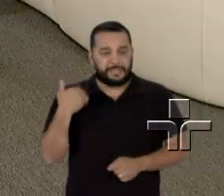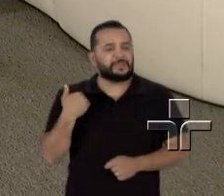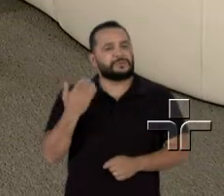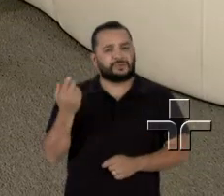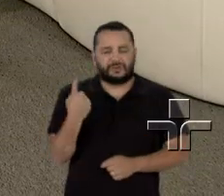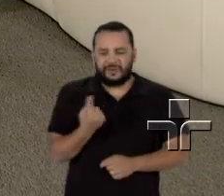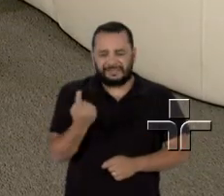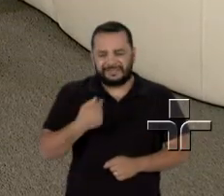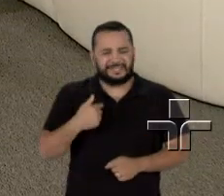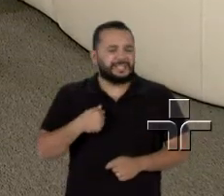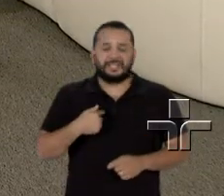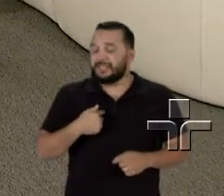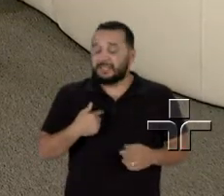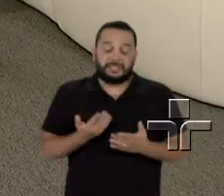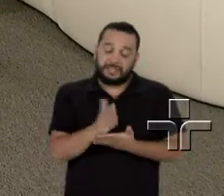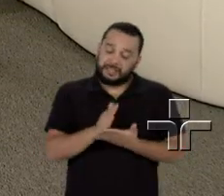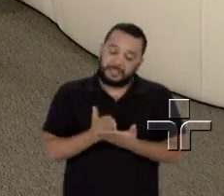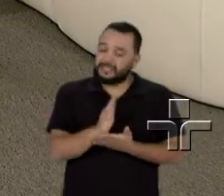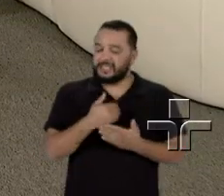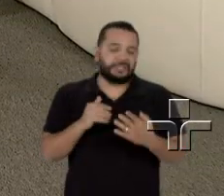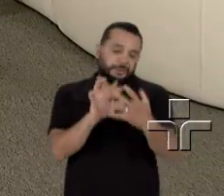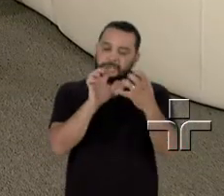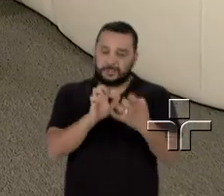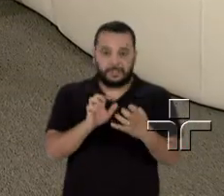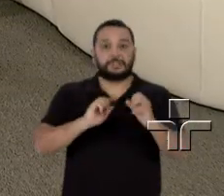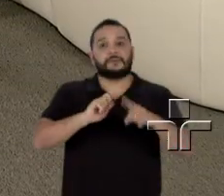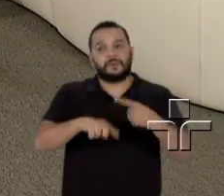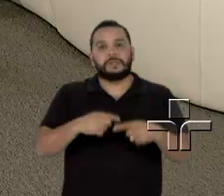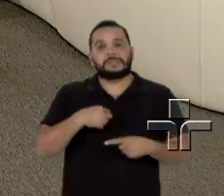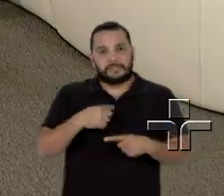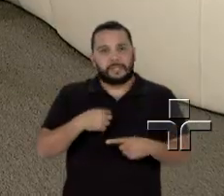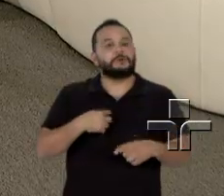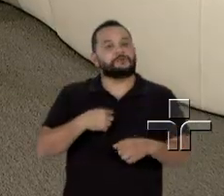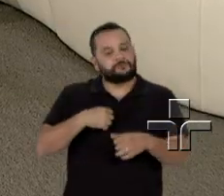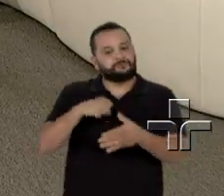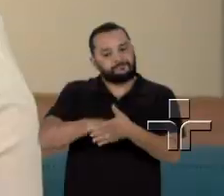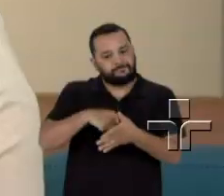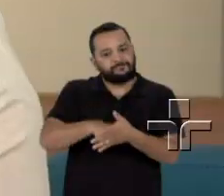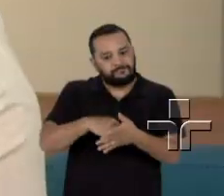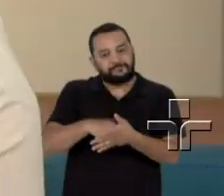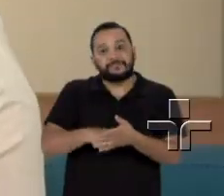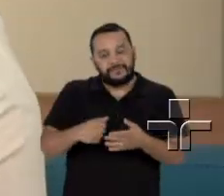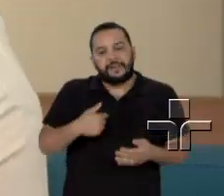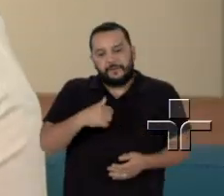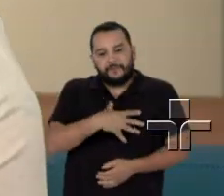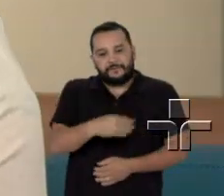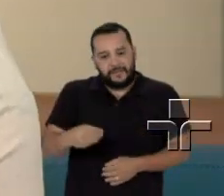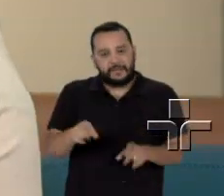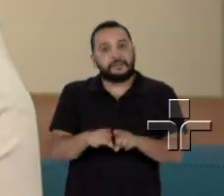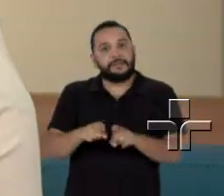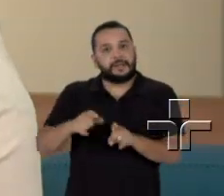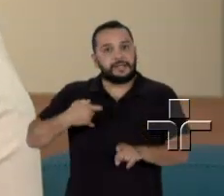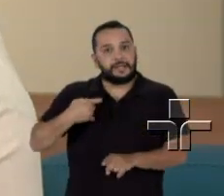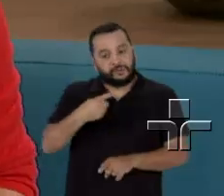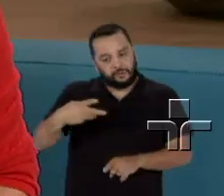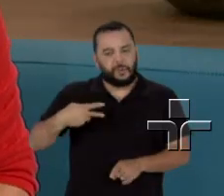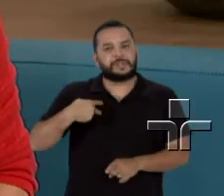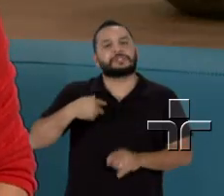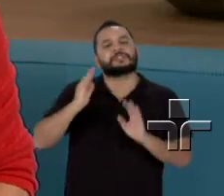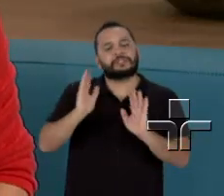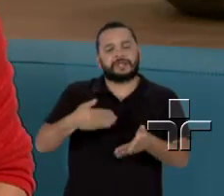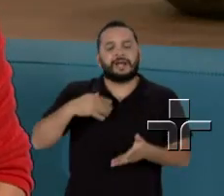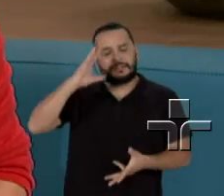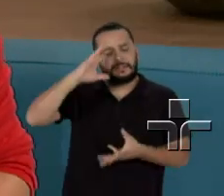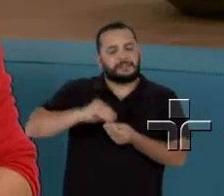incomodava eu brigava com ele até que eu fui aos poucos e engajado ele e agora minha filha com 12 anos já consegue entender com qi e é isso mesmo